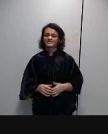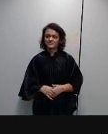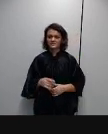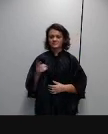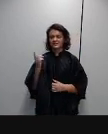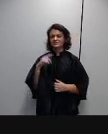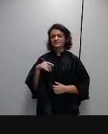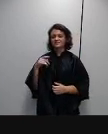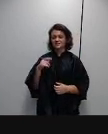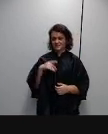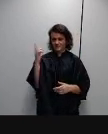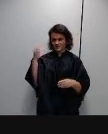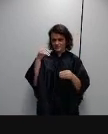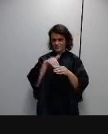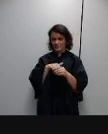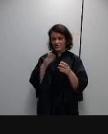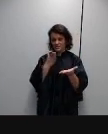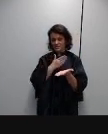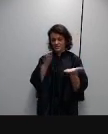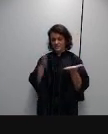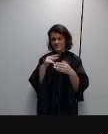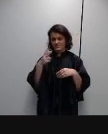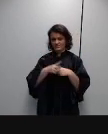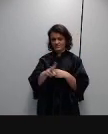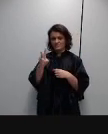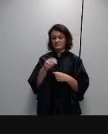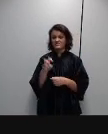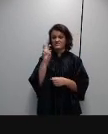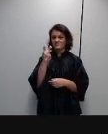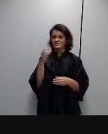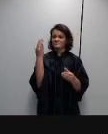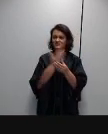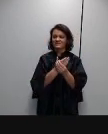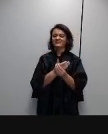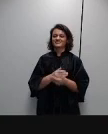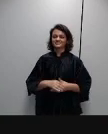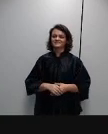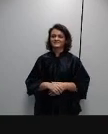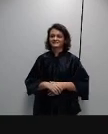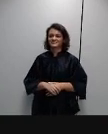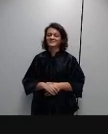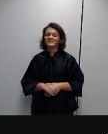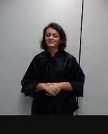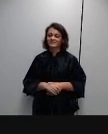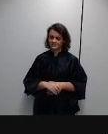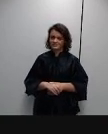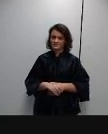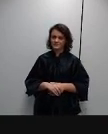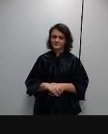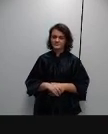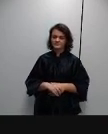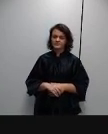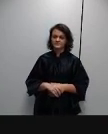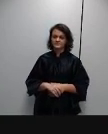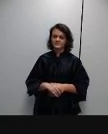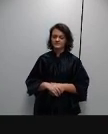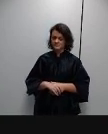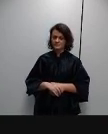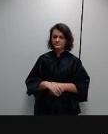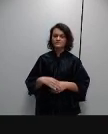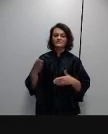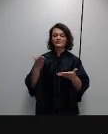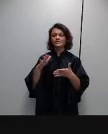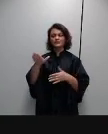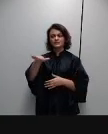vista e assim continuamos Ainda temos cinco processos voto-vista e chama agora o